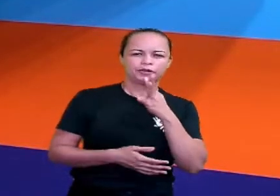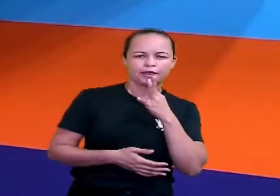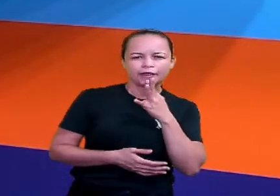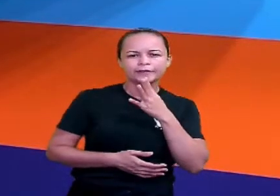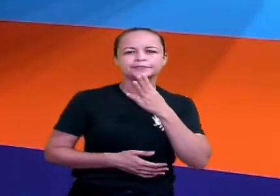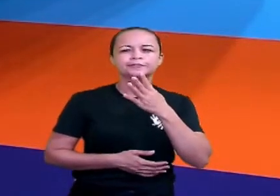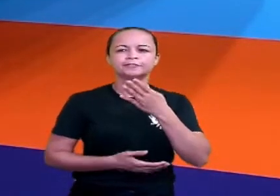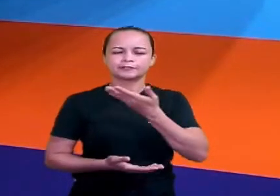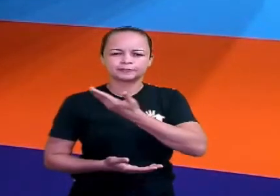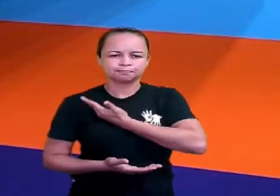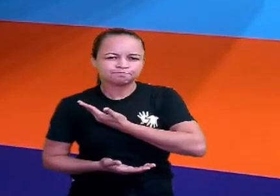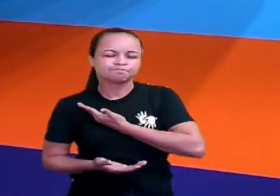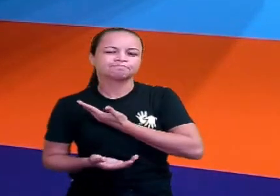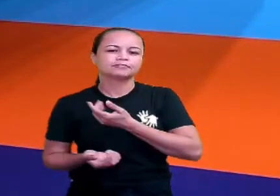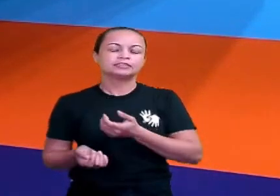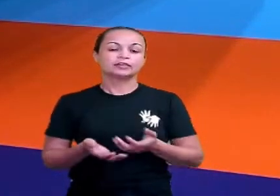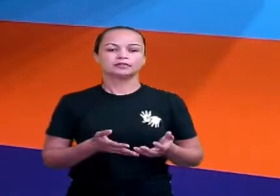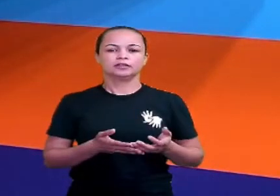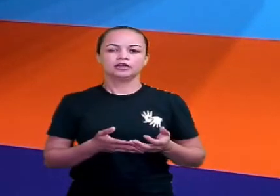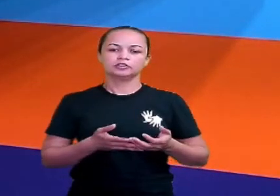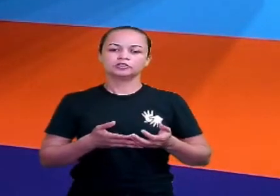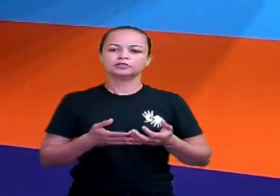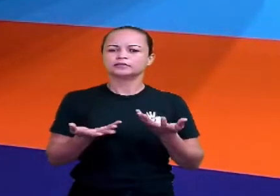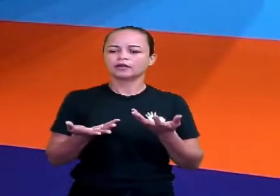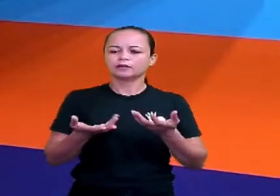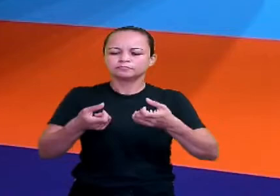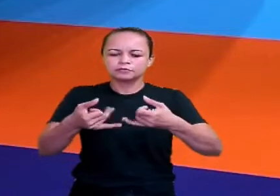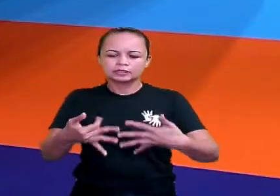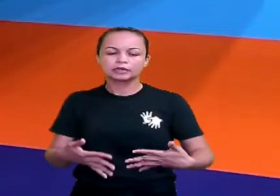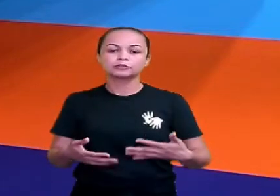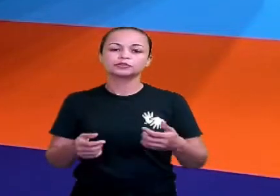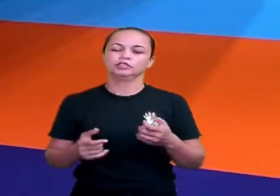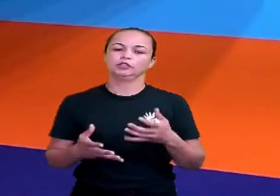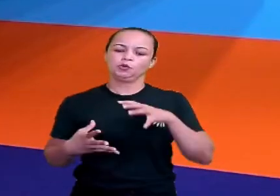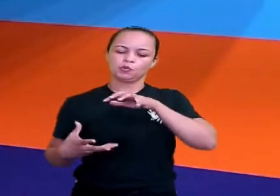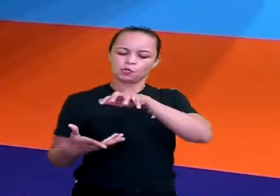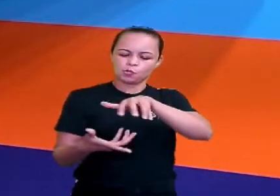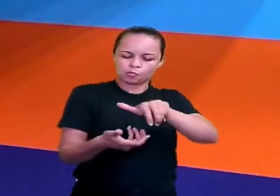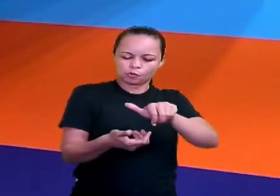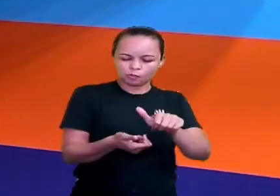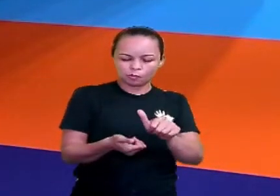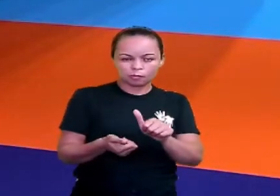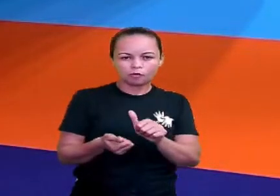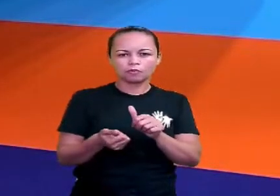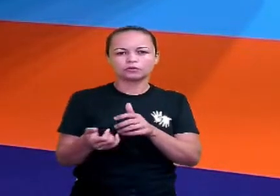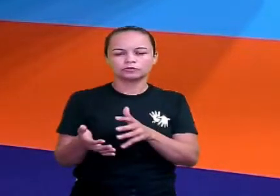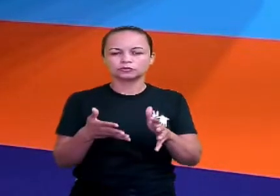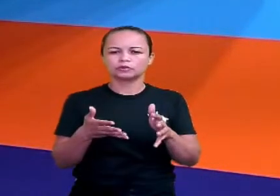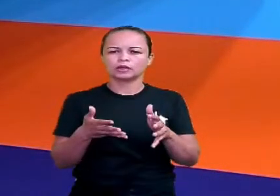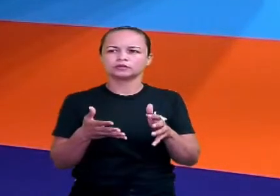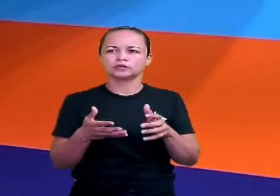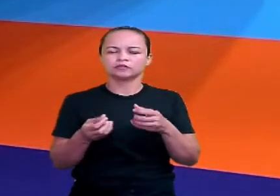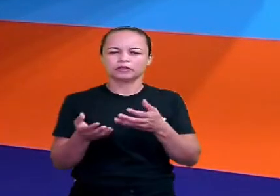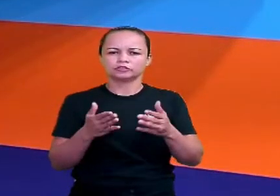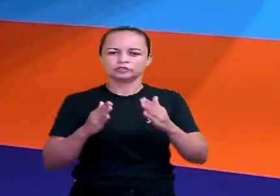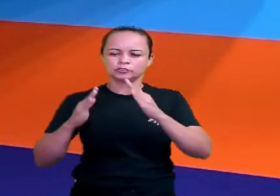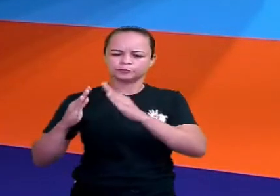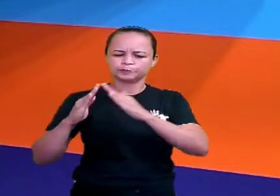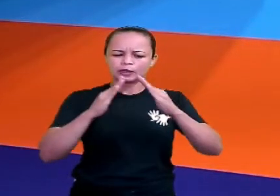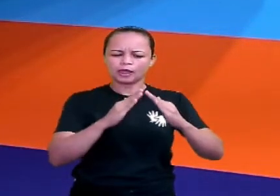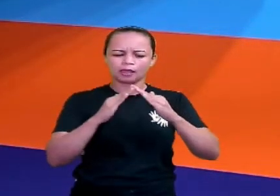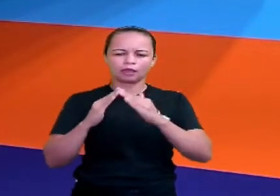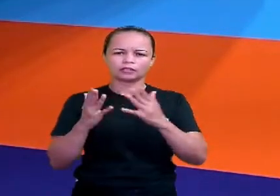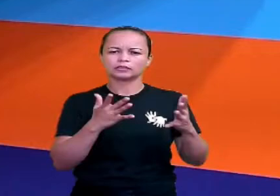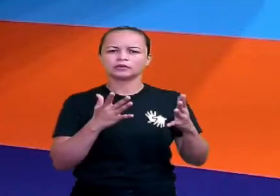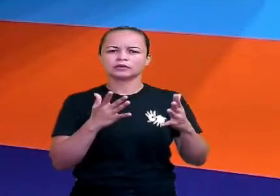certo? A gente está dizendo que o mundo, aquele que fica lá fora, fora das nossas casas, através dos muros das nossas casas, ele é